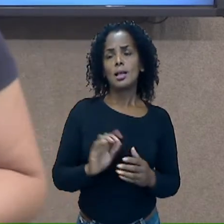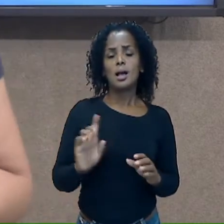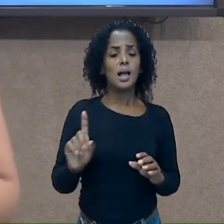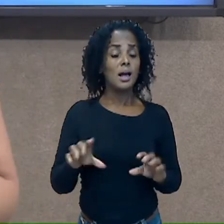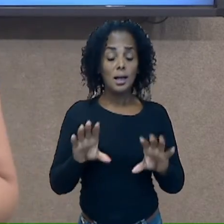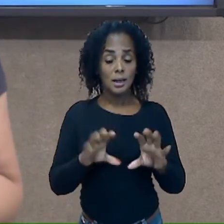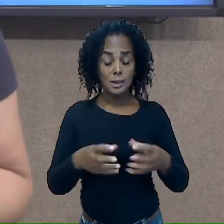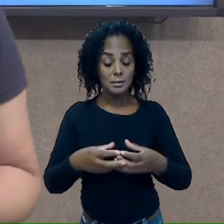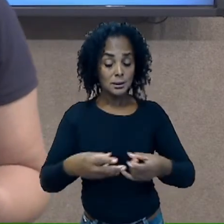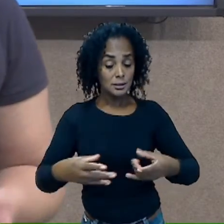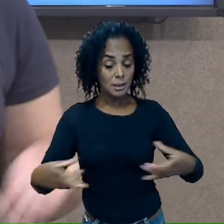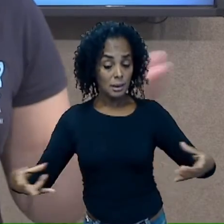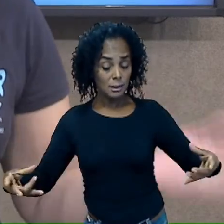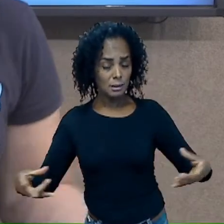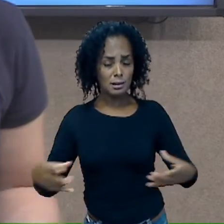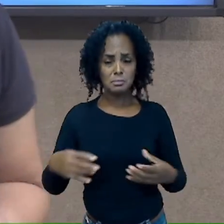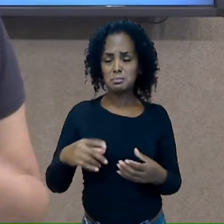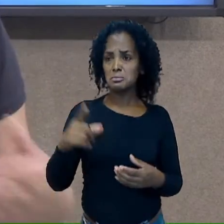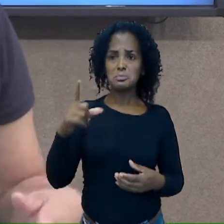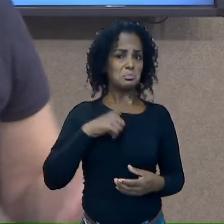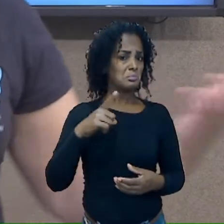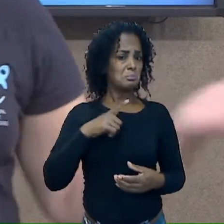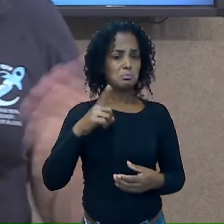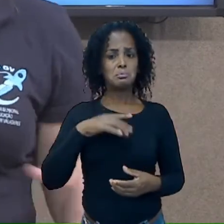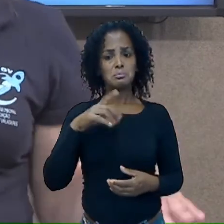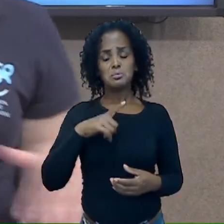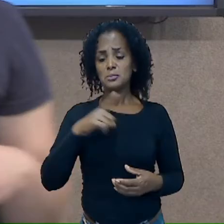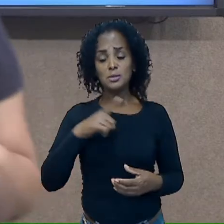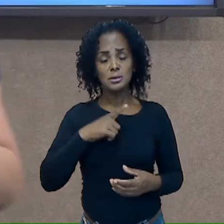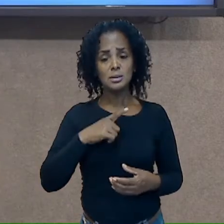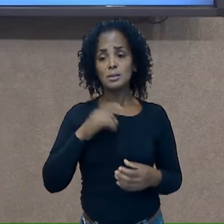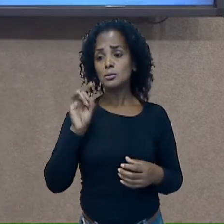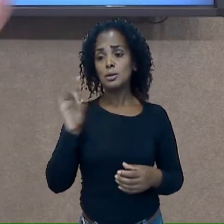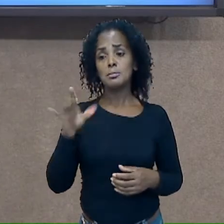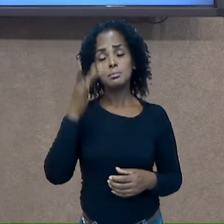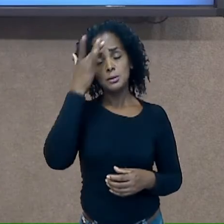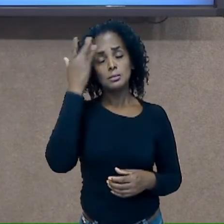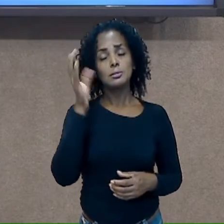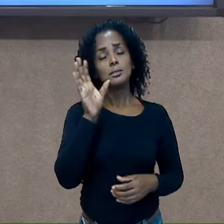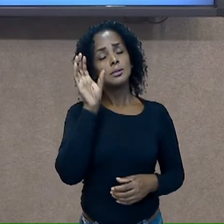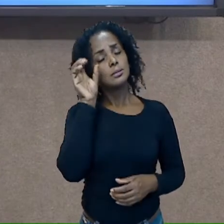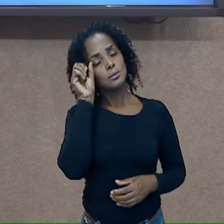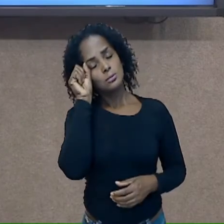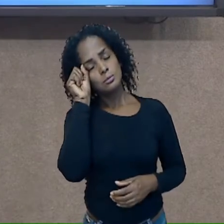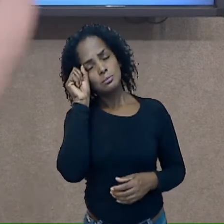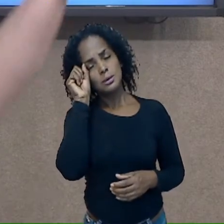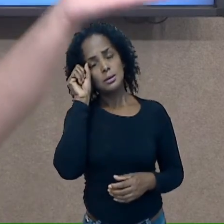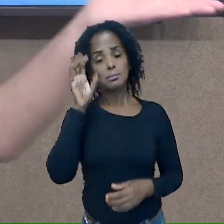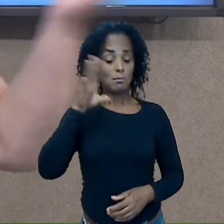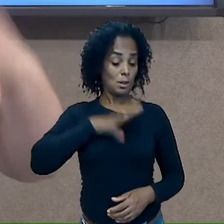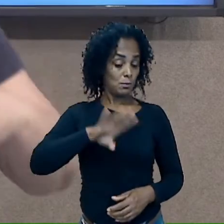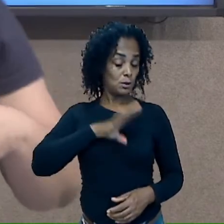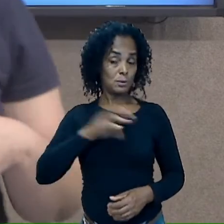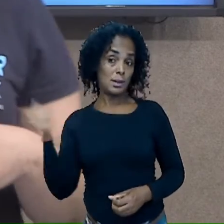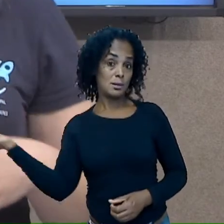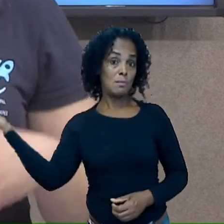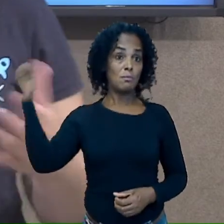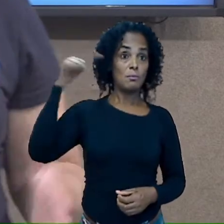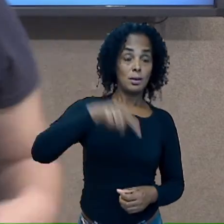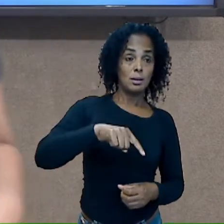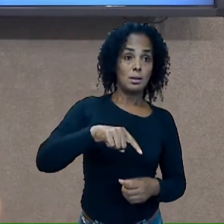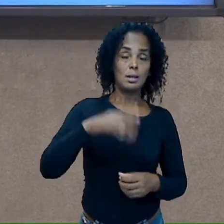confortável que tinha das pessoas dormirem. Inclusive, os próprios portugueses que vieram de Portugal para o